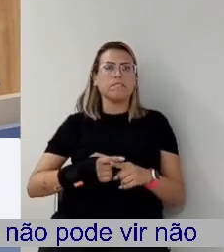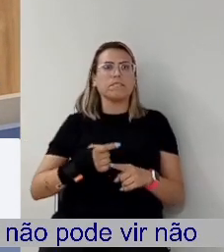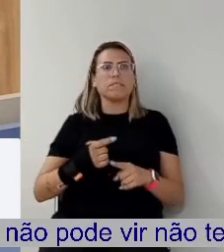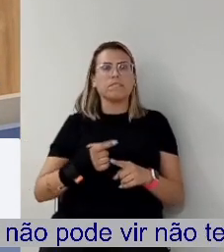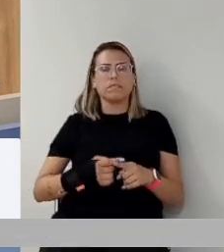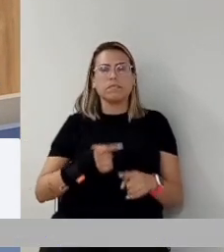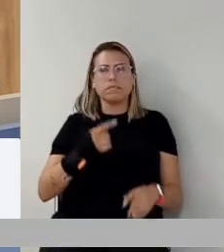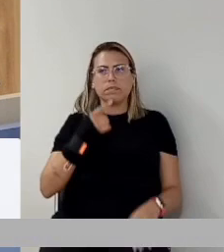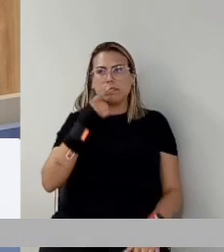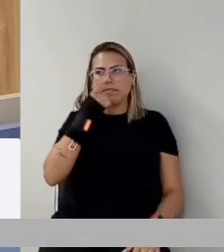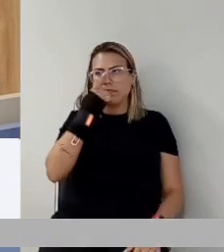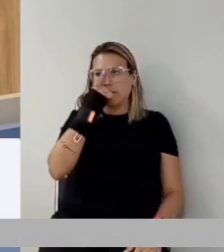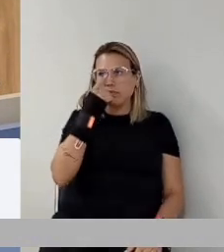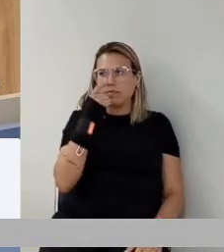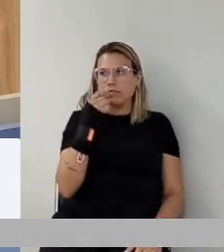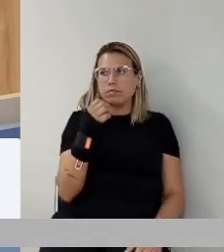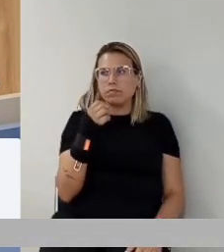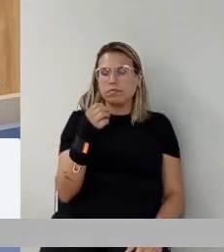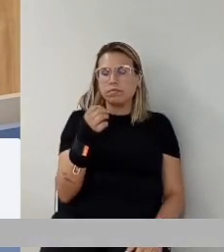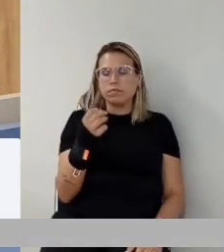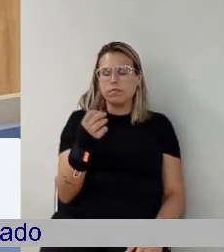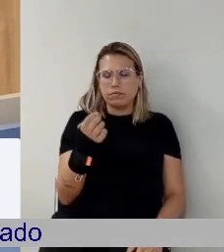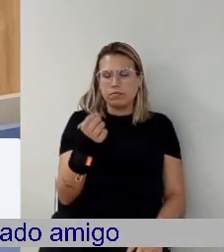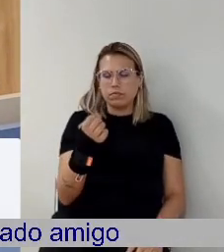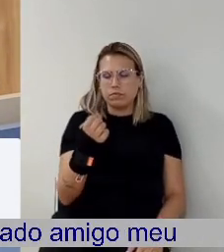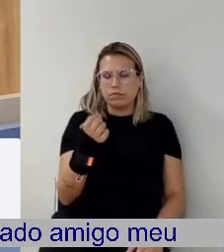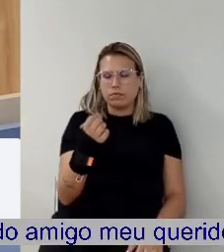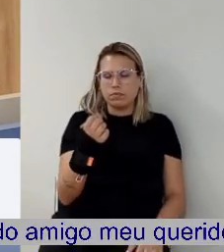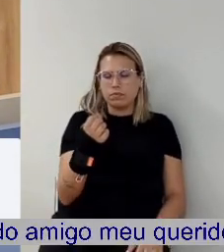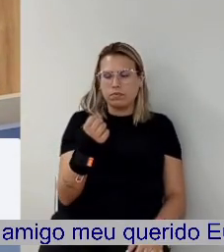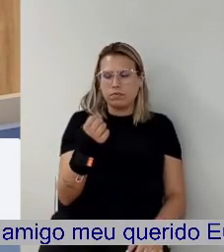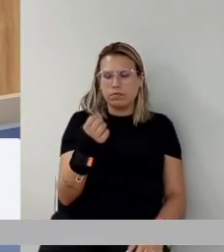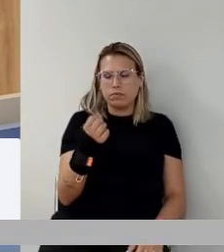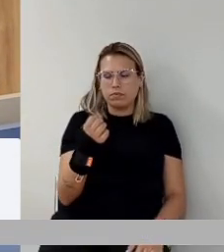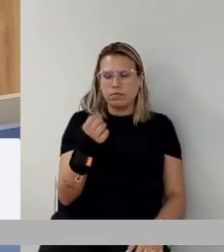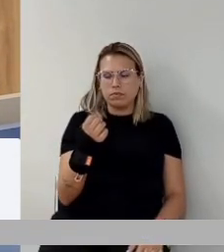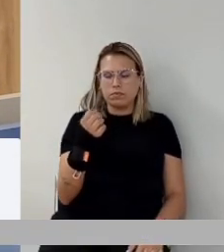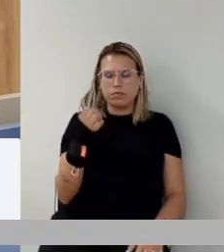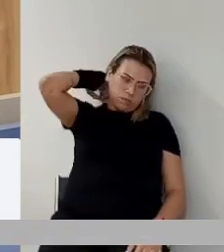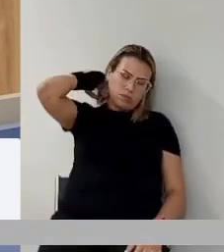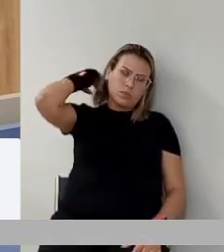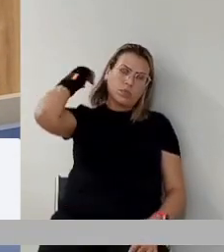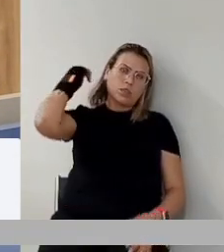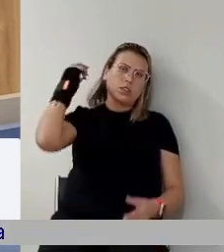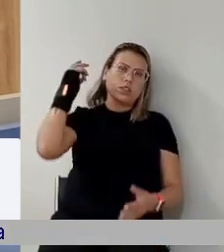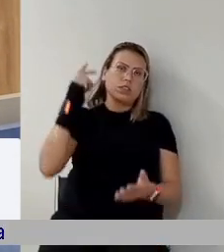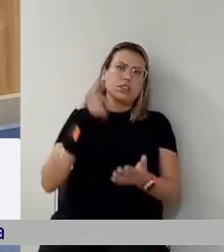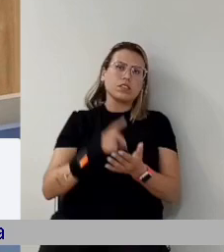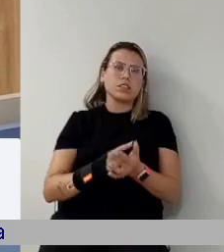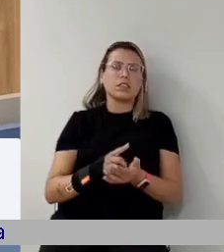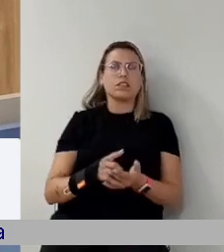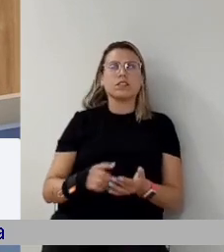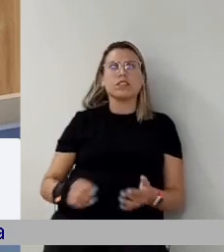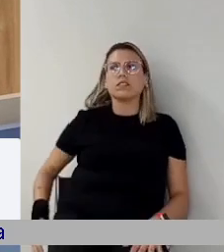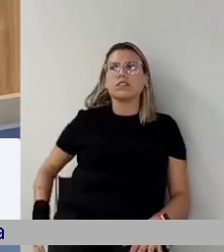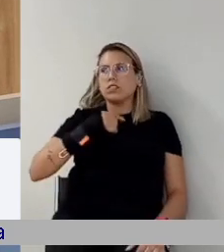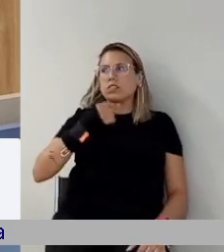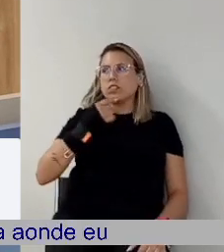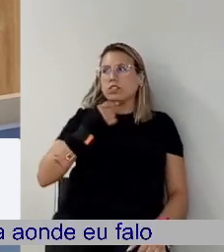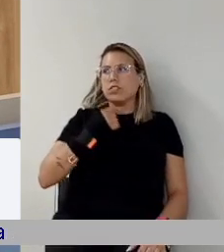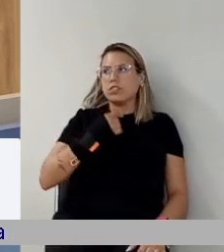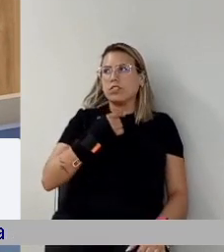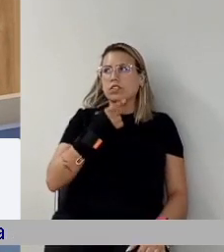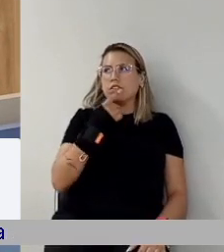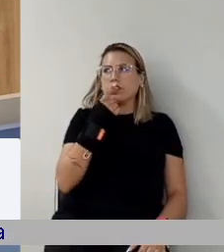julgado né É só essa reflexão Obrigado amigo meu Eu que agradeço V Marcon com toda certeza é onde eu falo